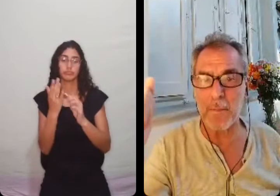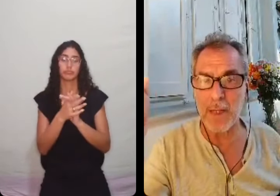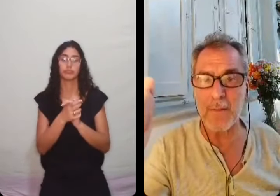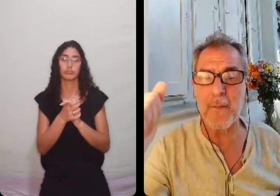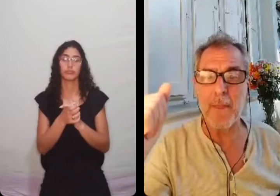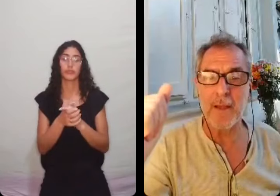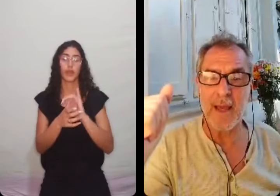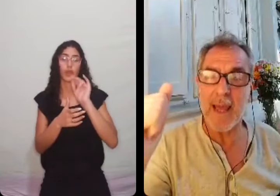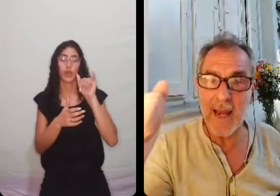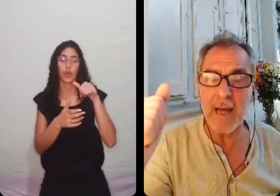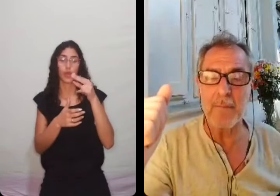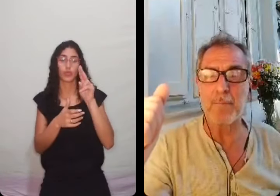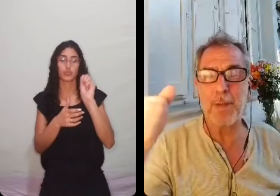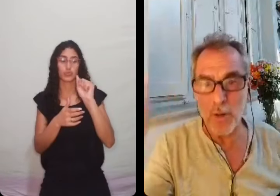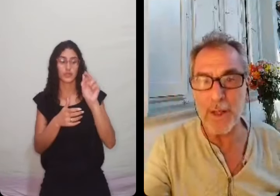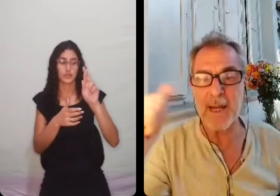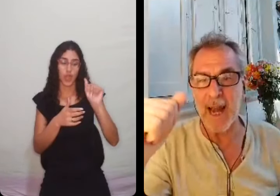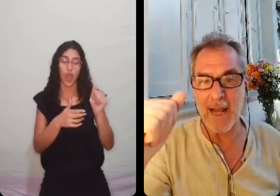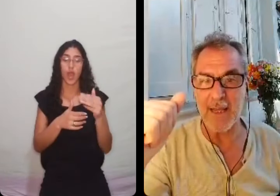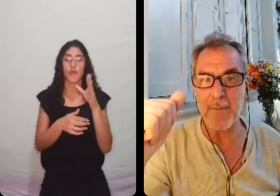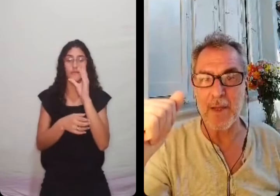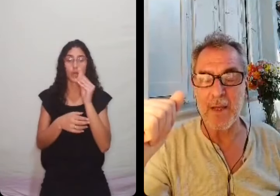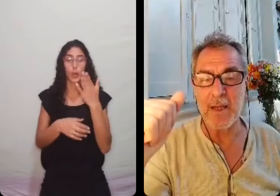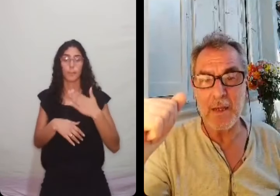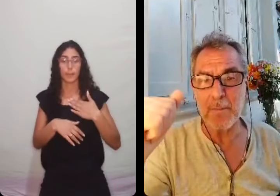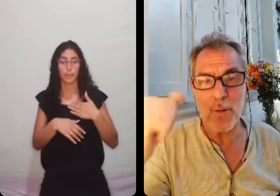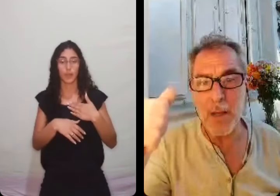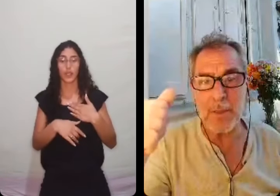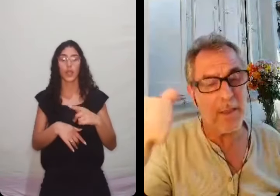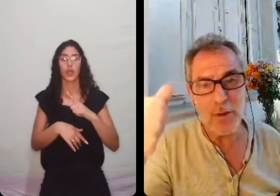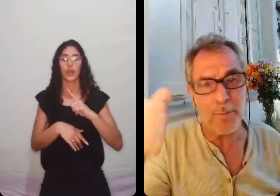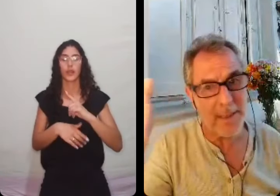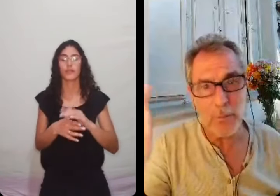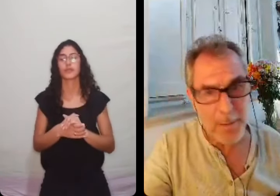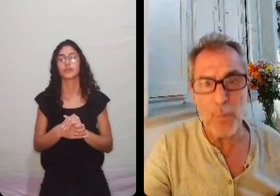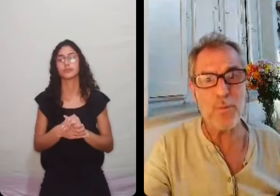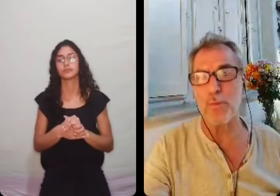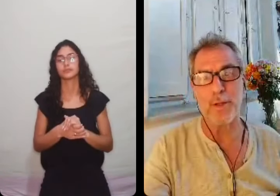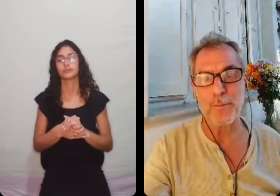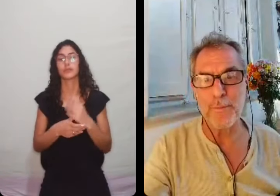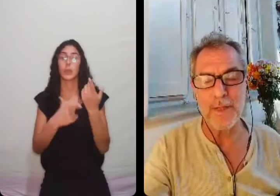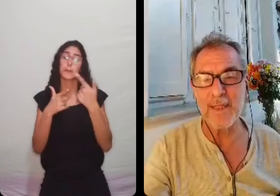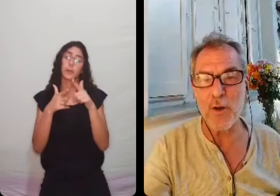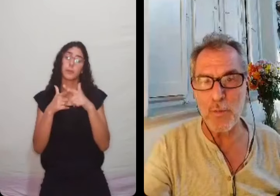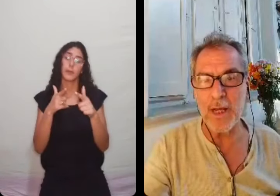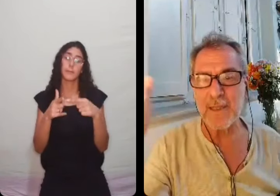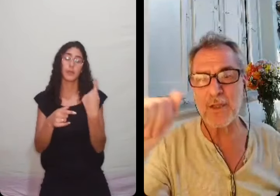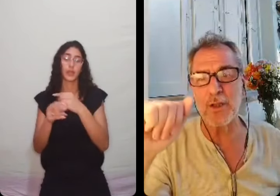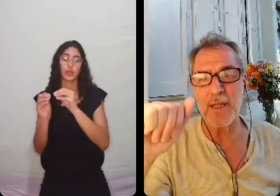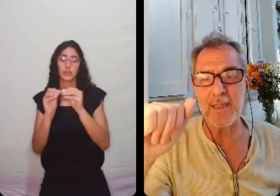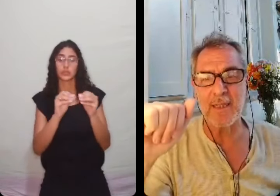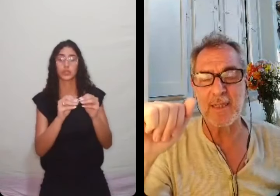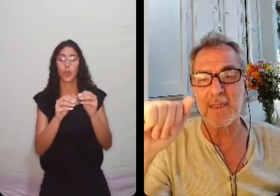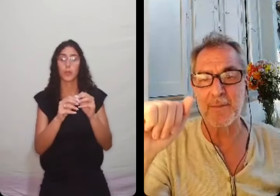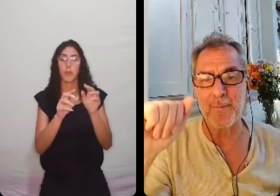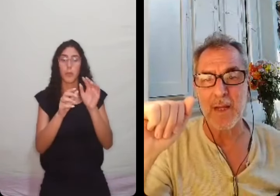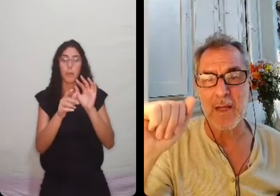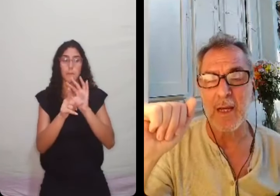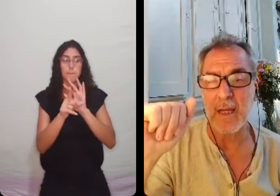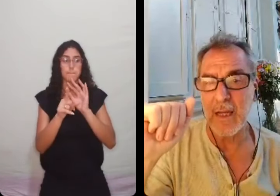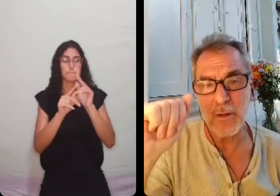passou para mim. Que ela pegou de Krenak. E problemas que nós passamos para o público. Essa comunicação é